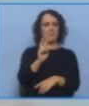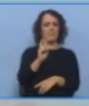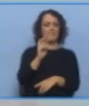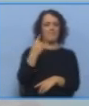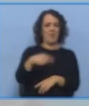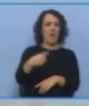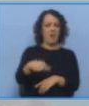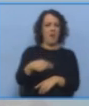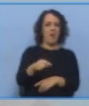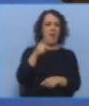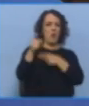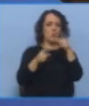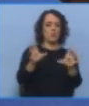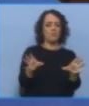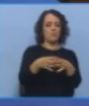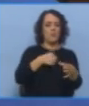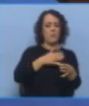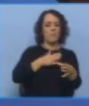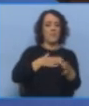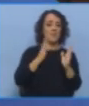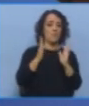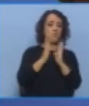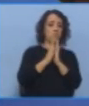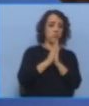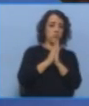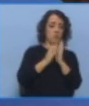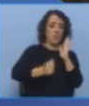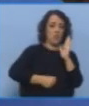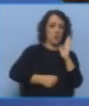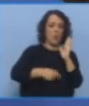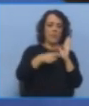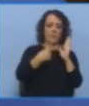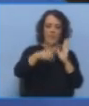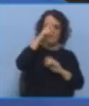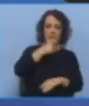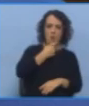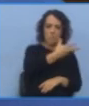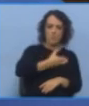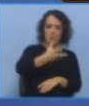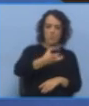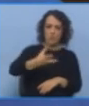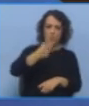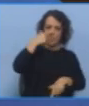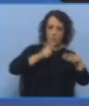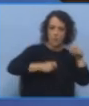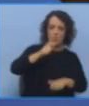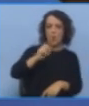entre os empresários católicos que ou que há maior exploração de pessoas ou que há mais essa procura de lucro a qualquer preço.